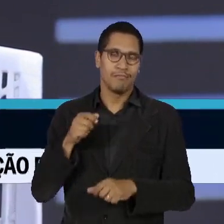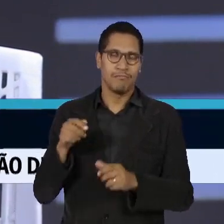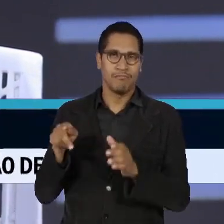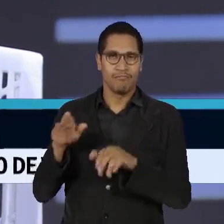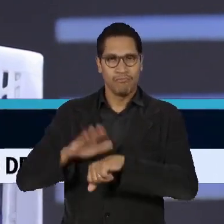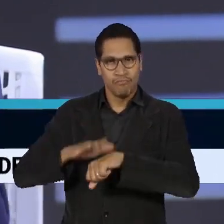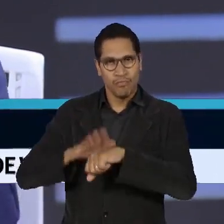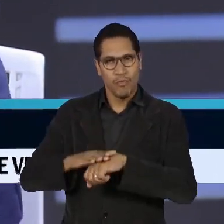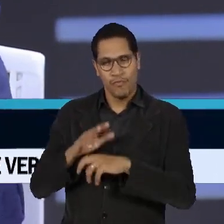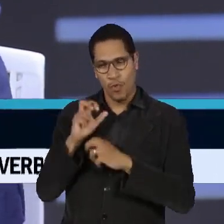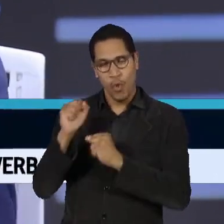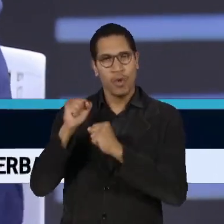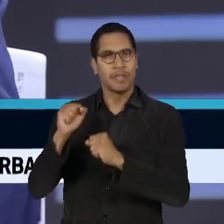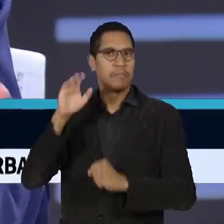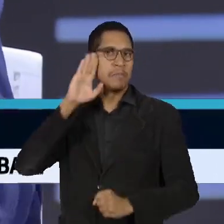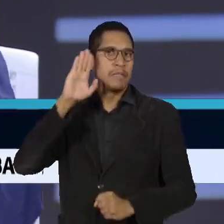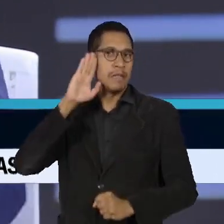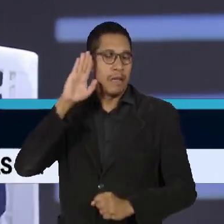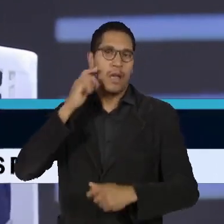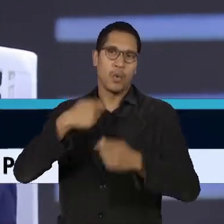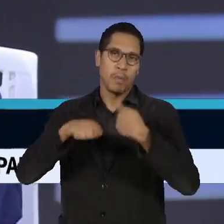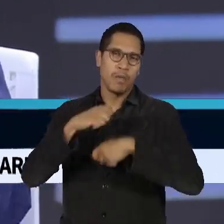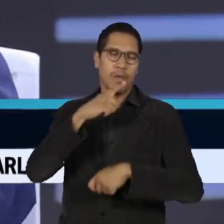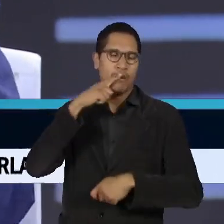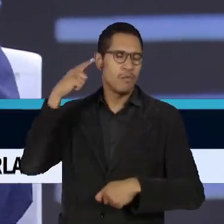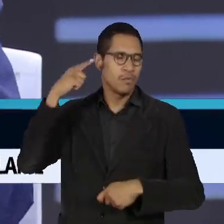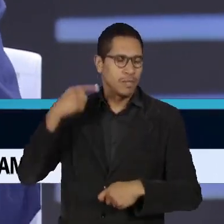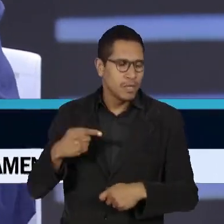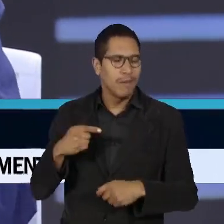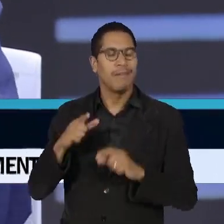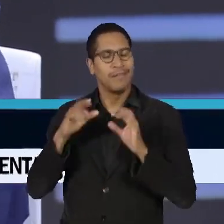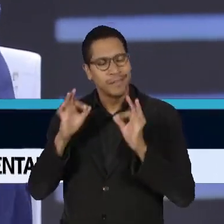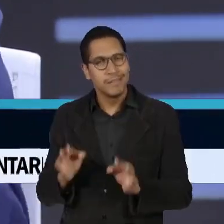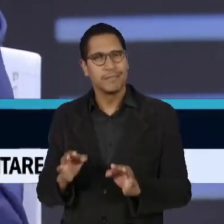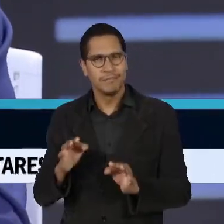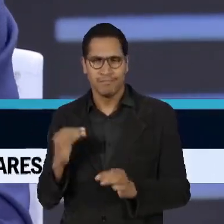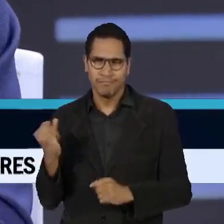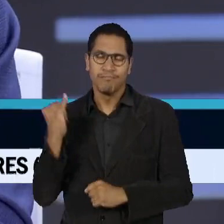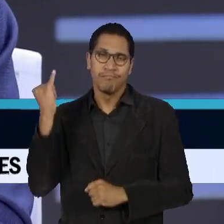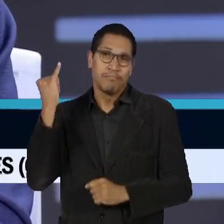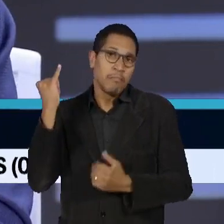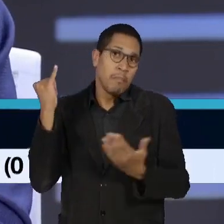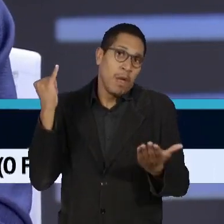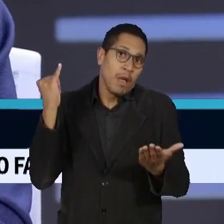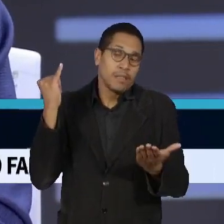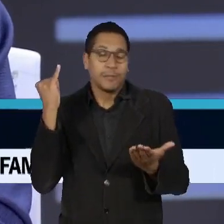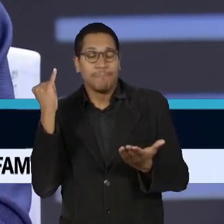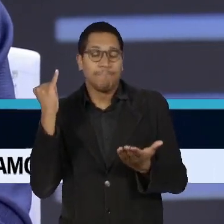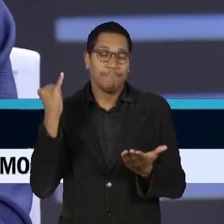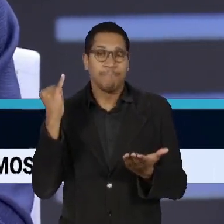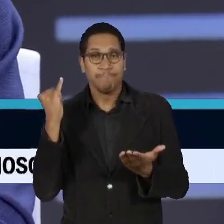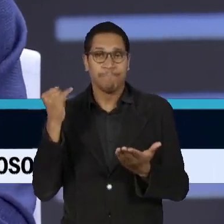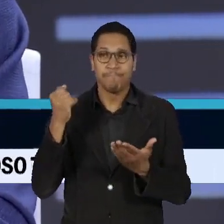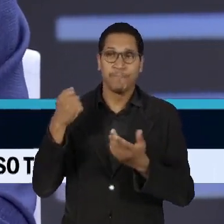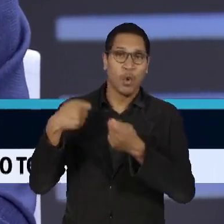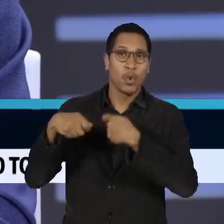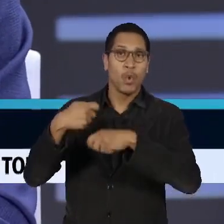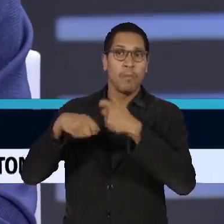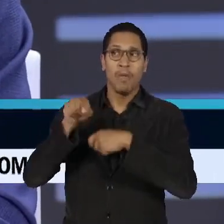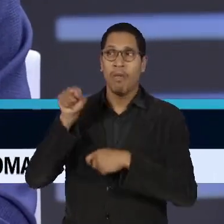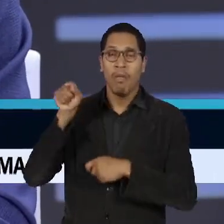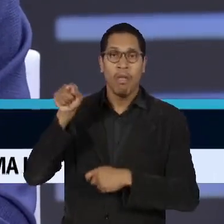é uma potência Econômica economia russa obviamente tenho sua importância mas é um é uma economia cujo